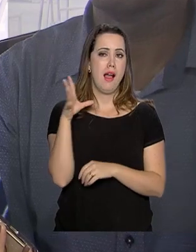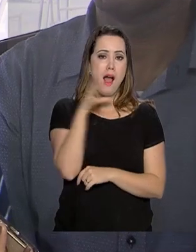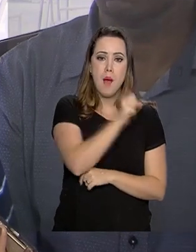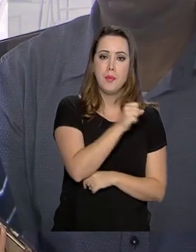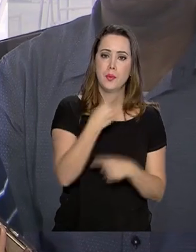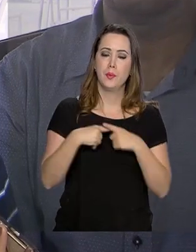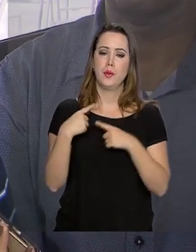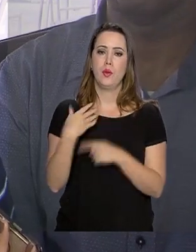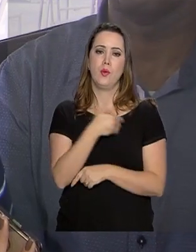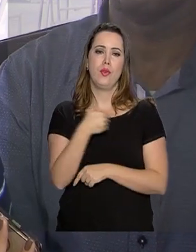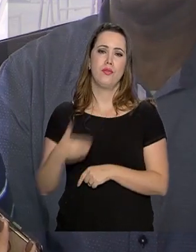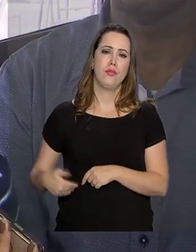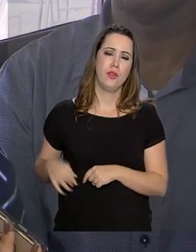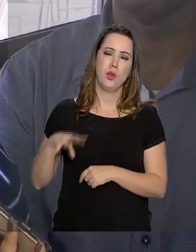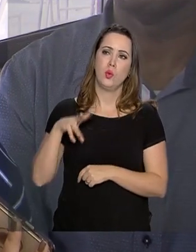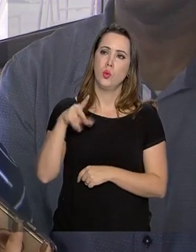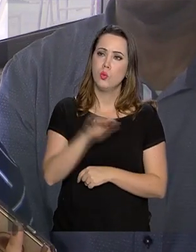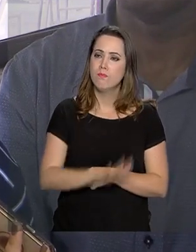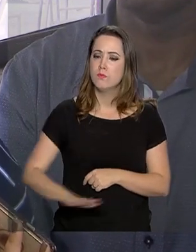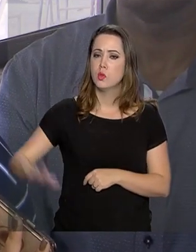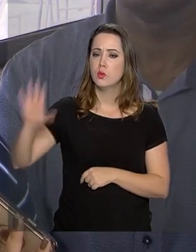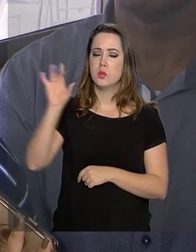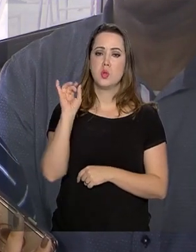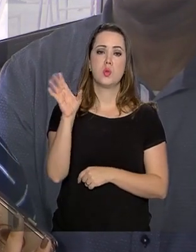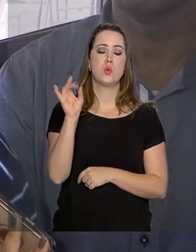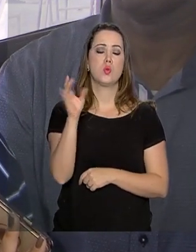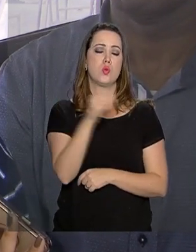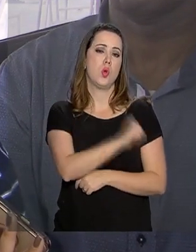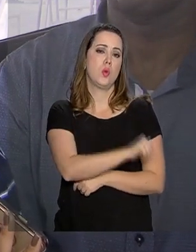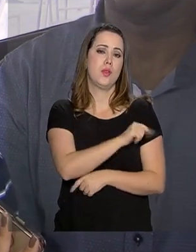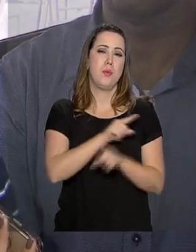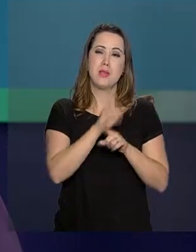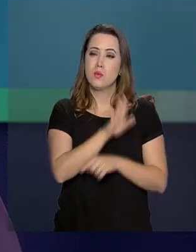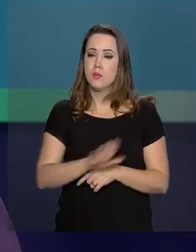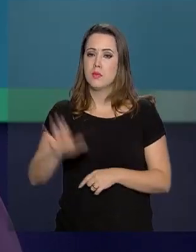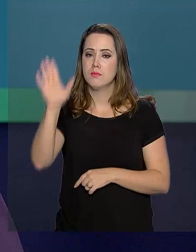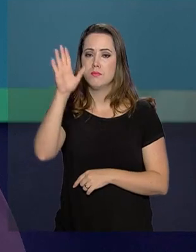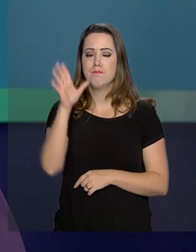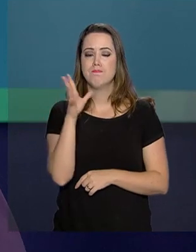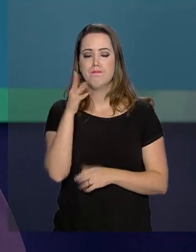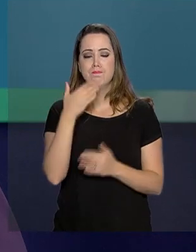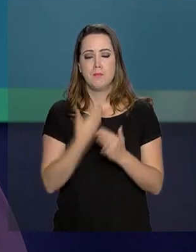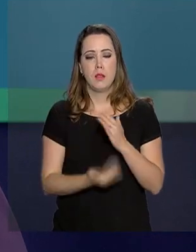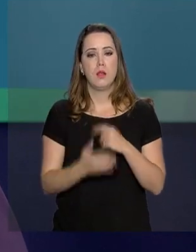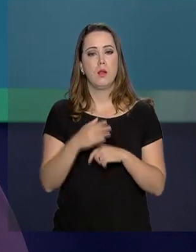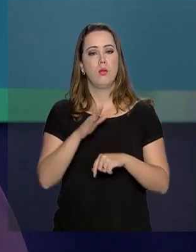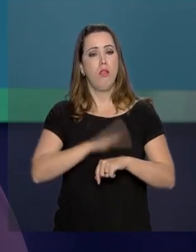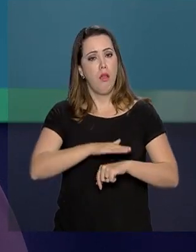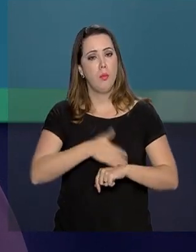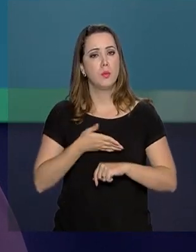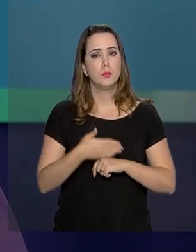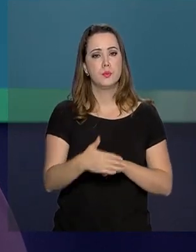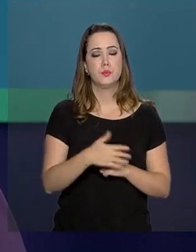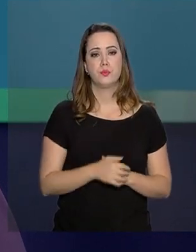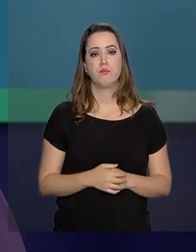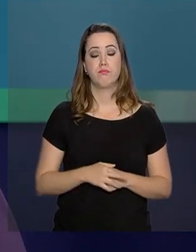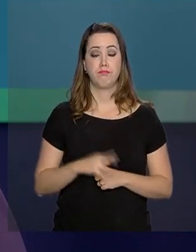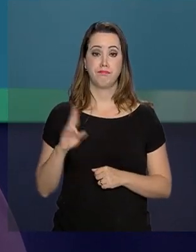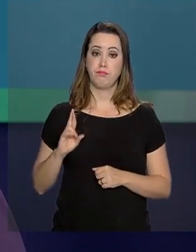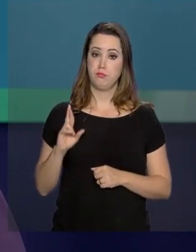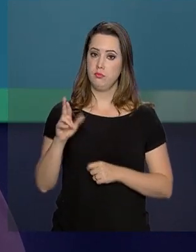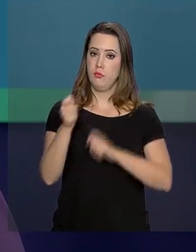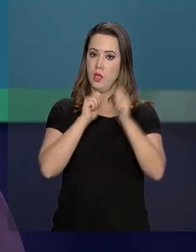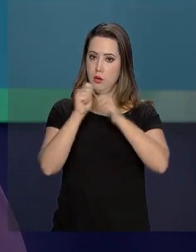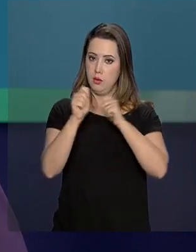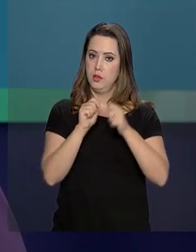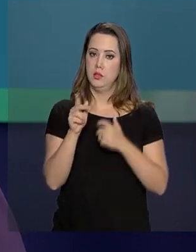poder público em todo o Brasil não só no Rio de Janeiro Deixou passar o porta-voz da presidência da república Otávio